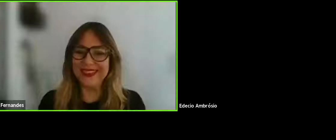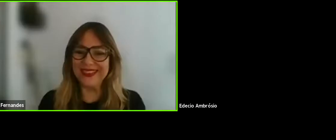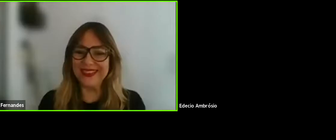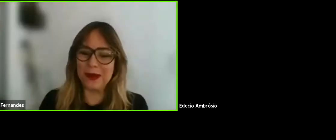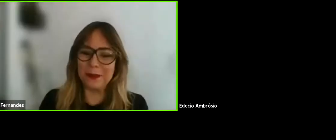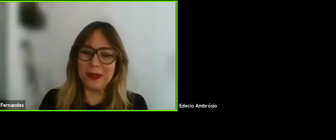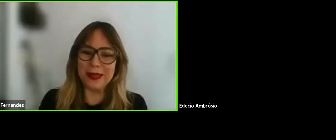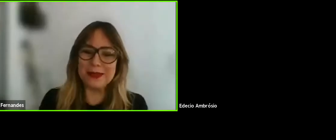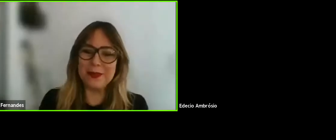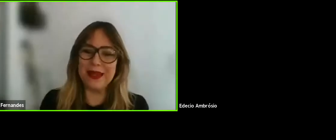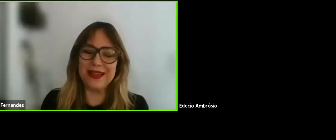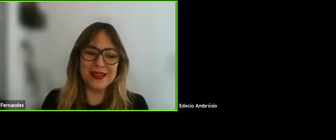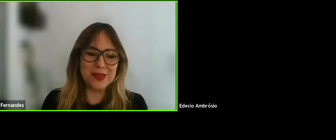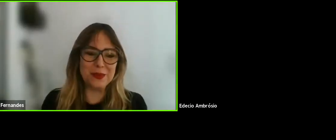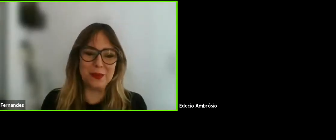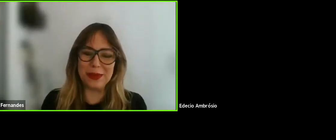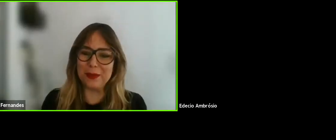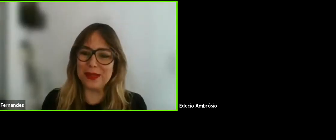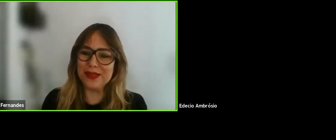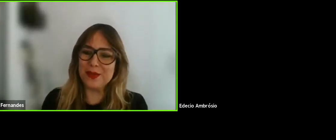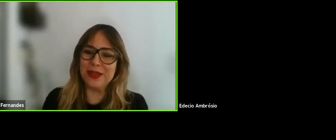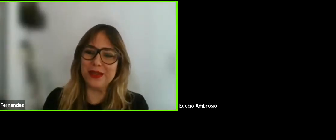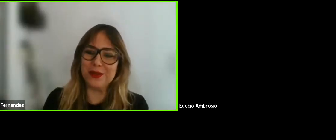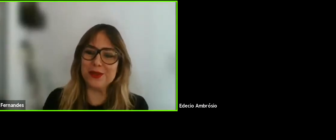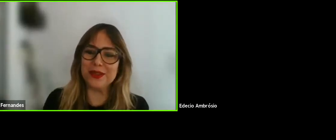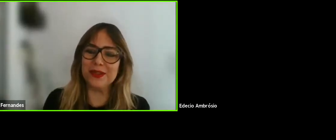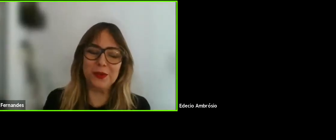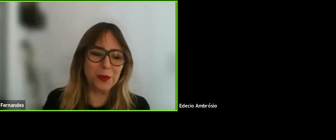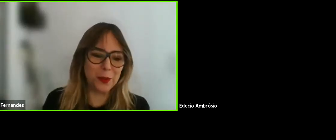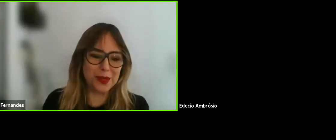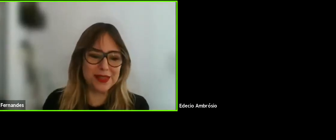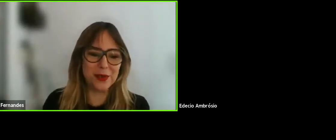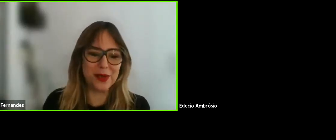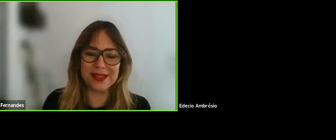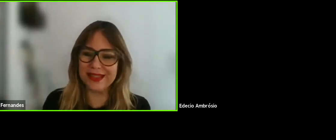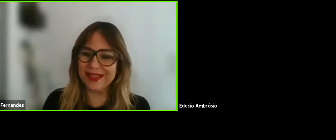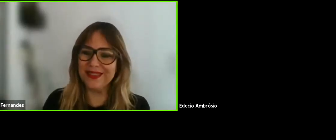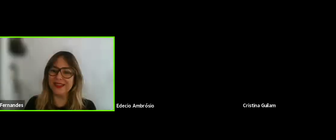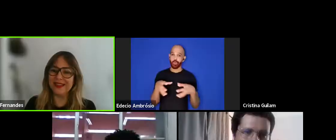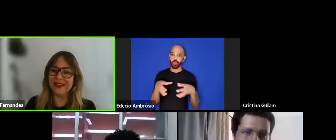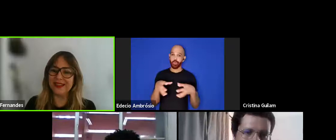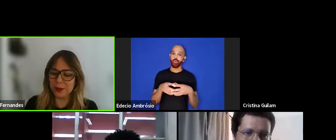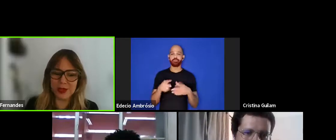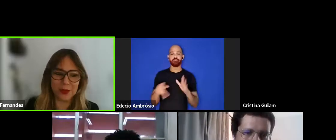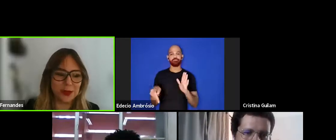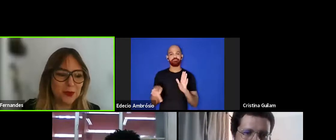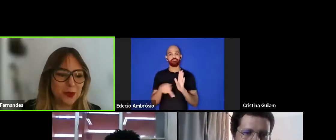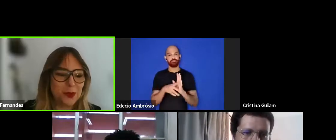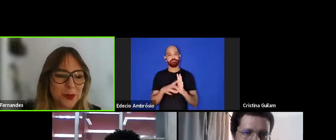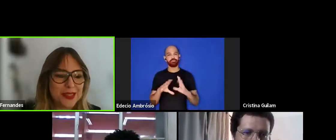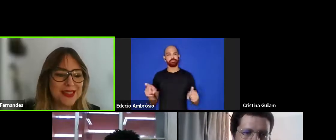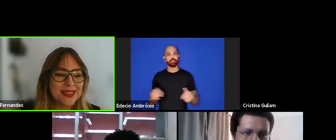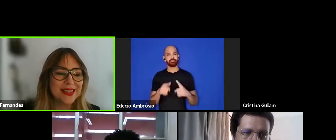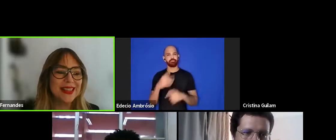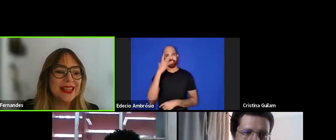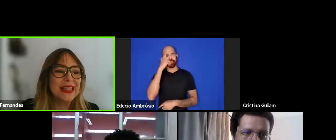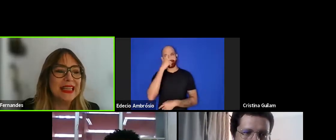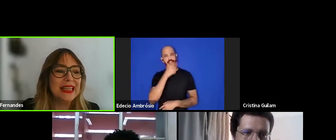Que lindo, né? Parabéns, maestro. Parabéns aos meninos que compõem essa orquestra tão linda desse projeto do